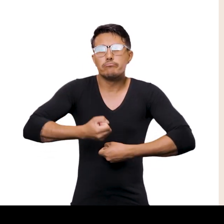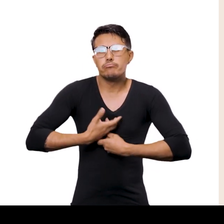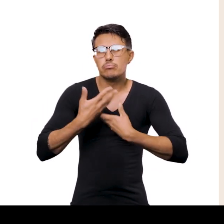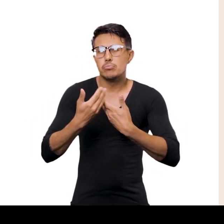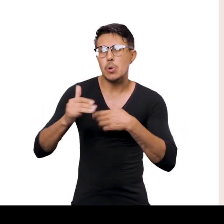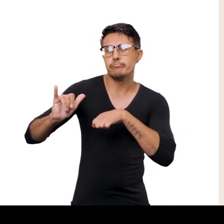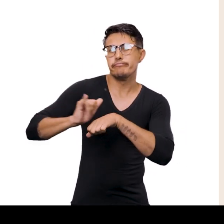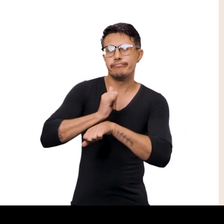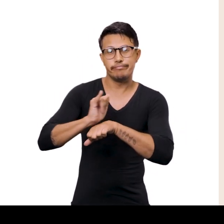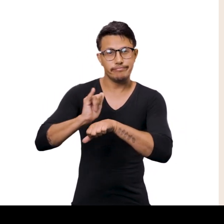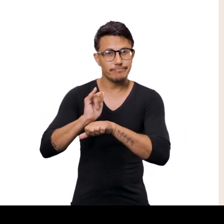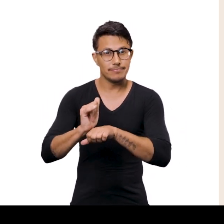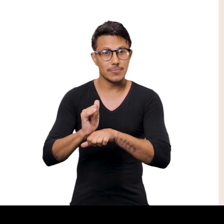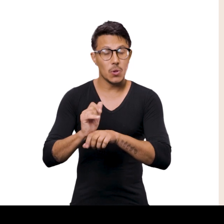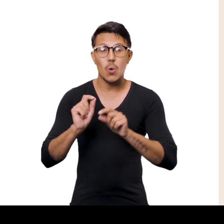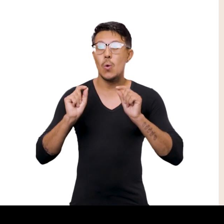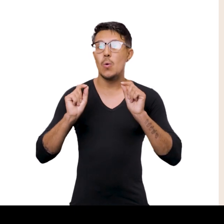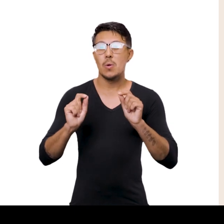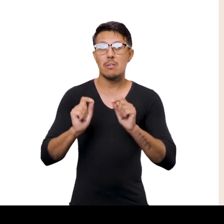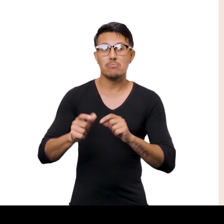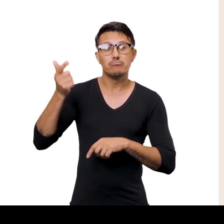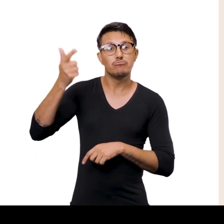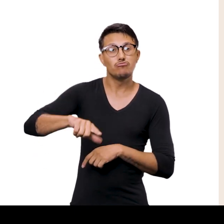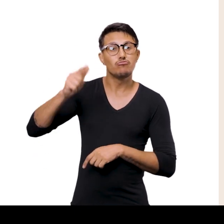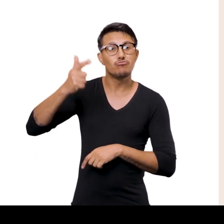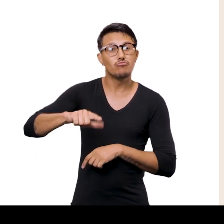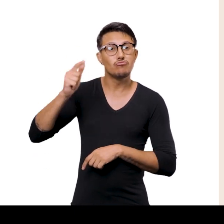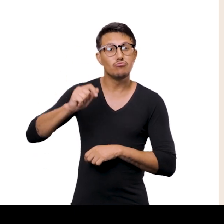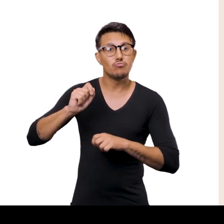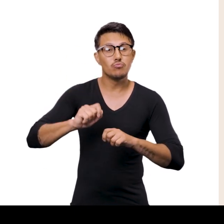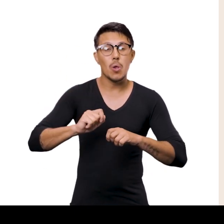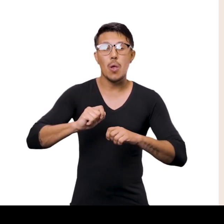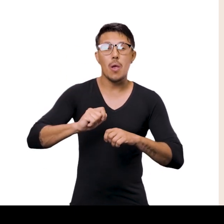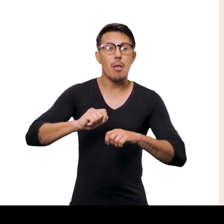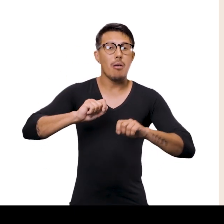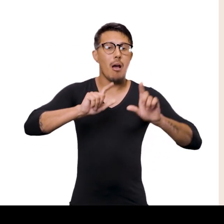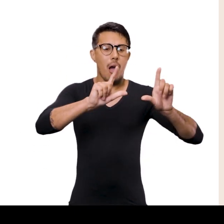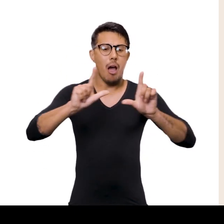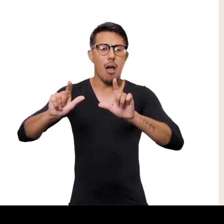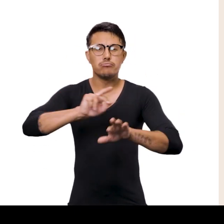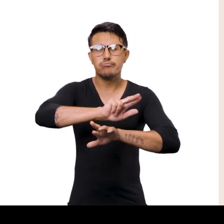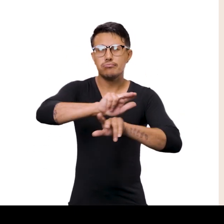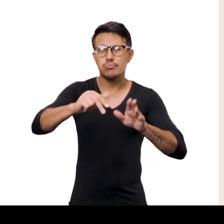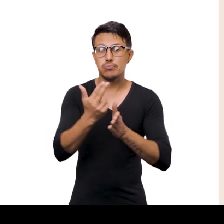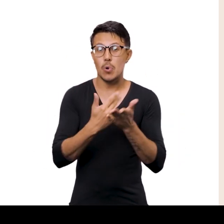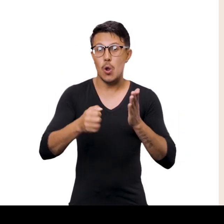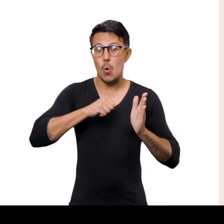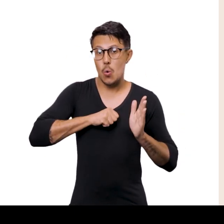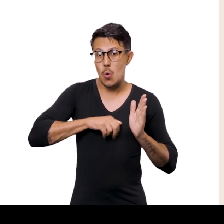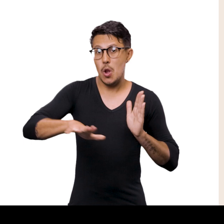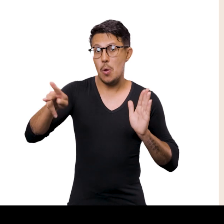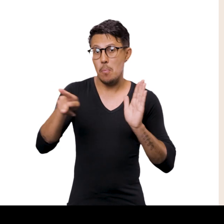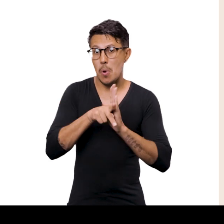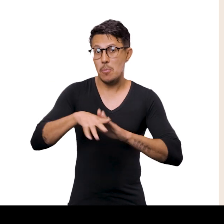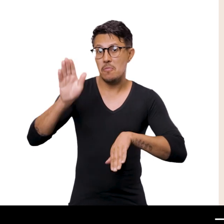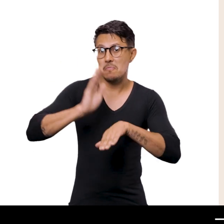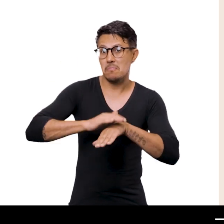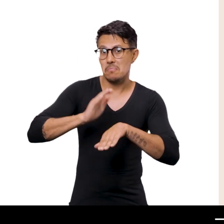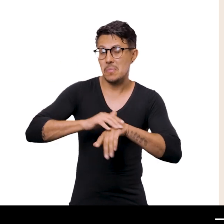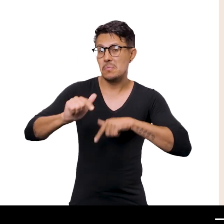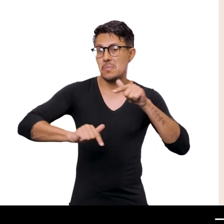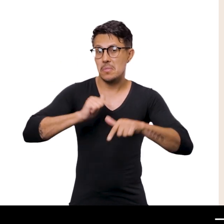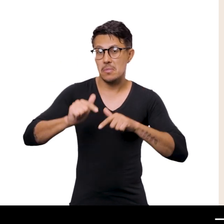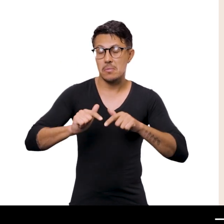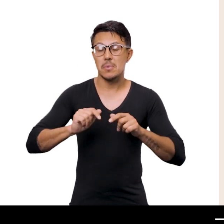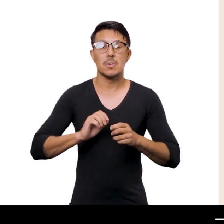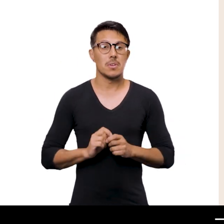poético, tornando-se um motivo recorrente em sua obra e um poderoso índice queer de sua produção,